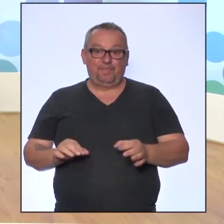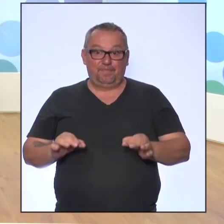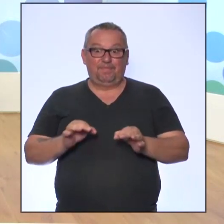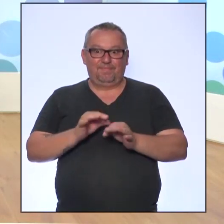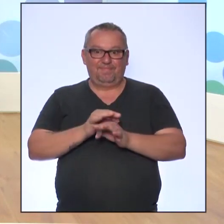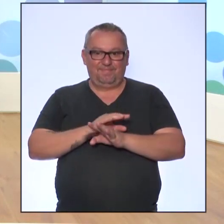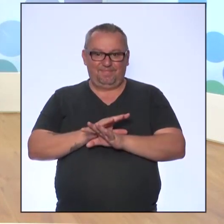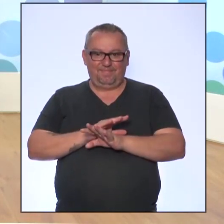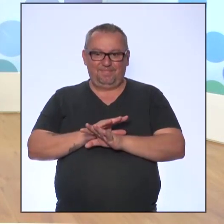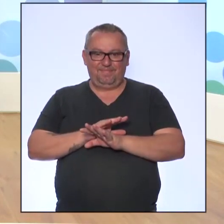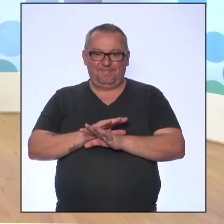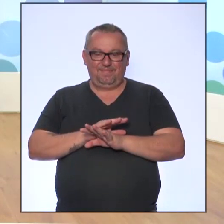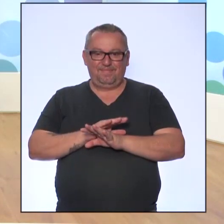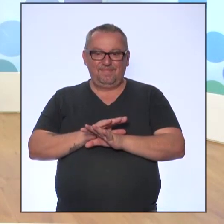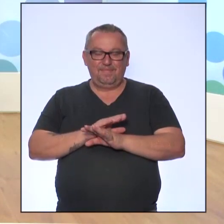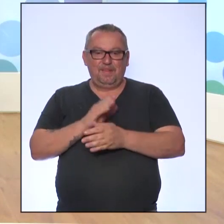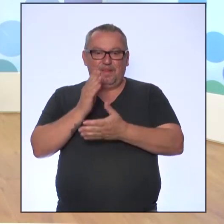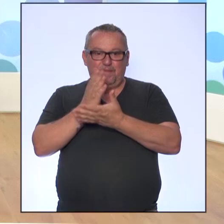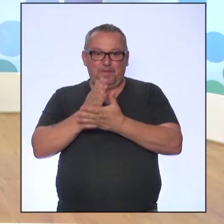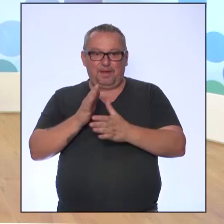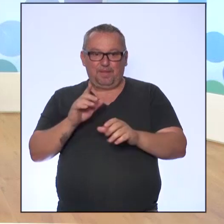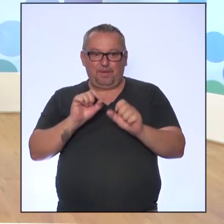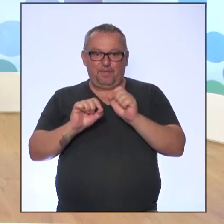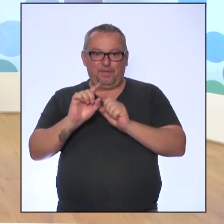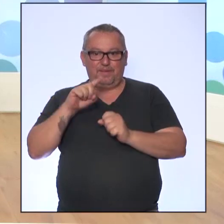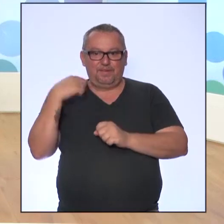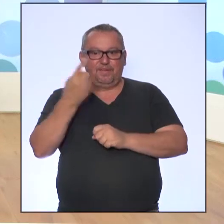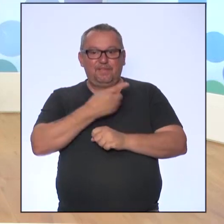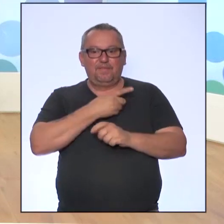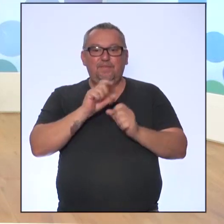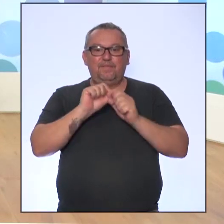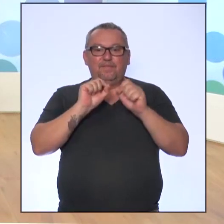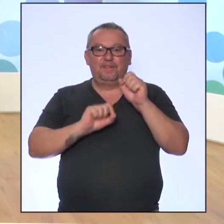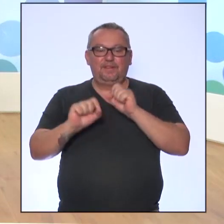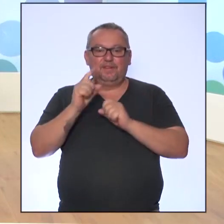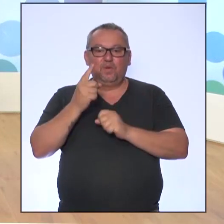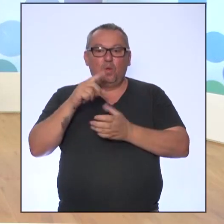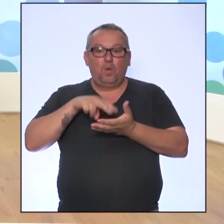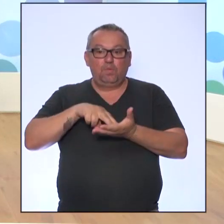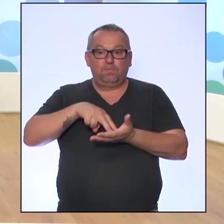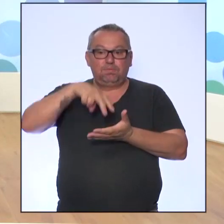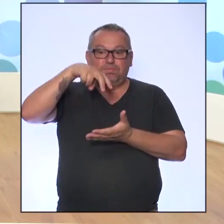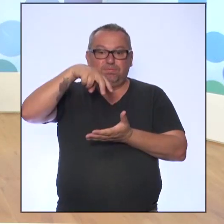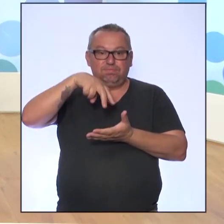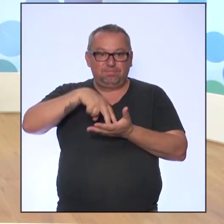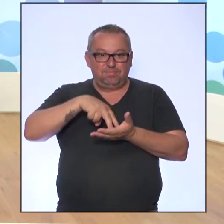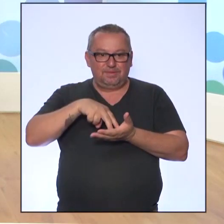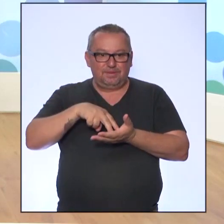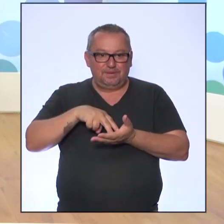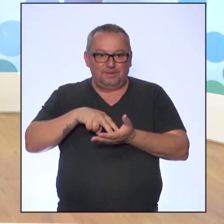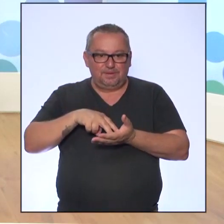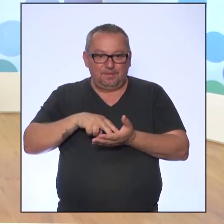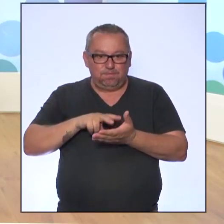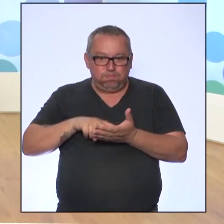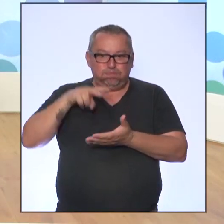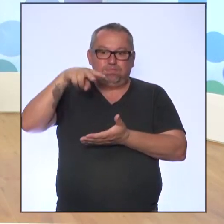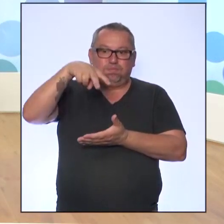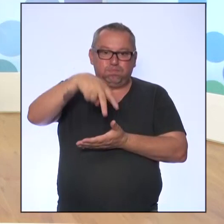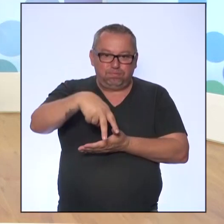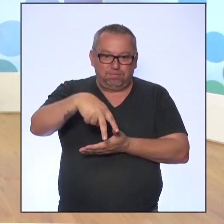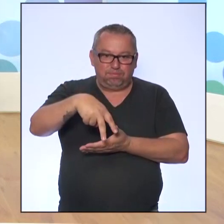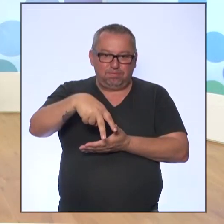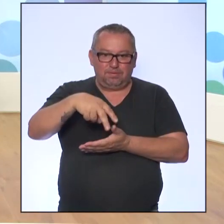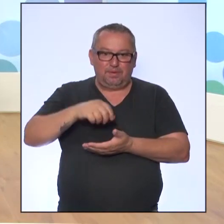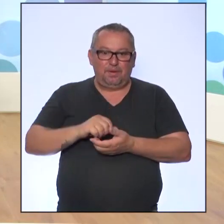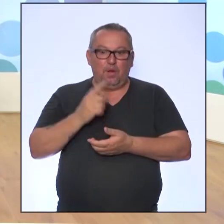Pronto. E para finalizar, nós vamos realizar um salto, né, mais longo e apoiar,